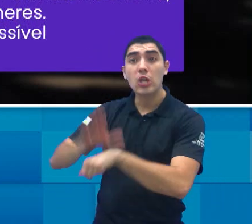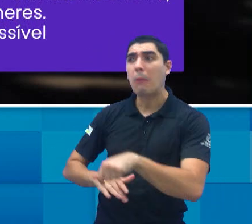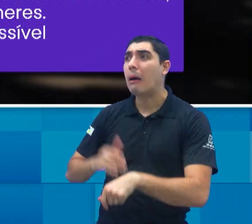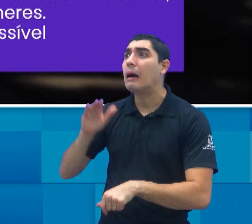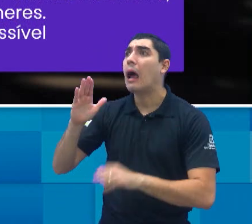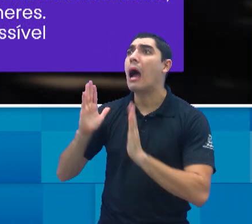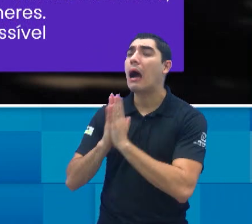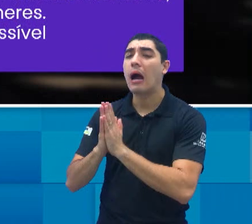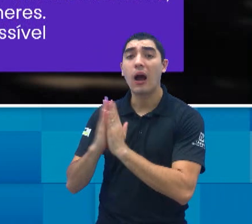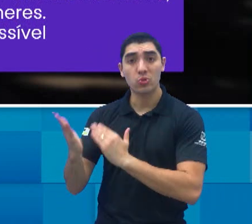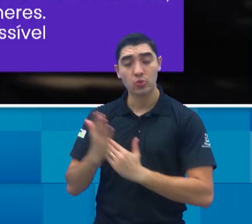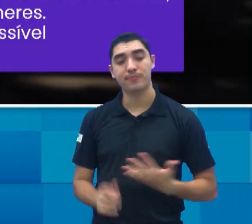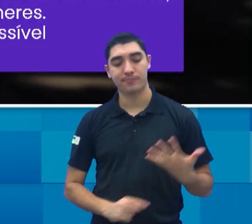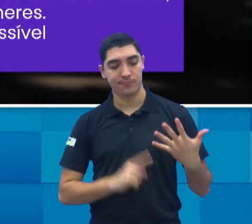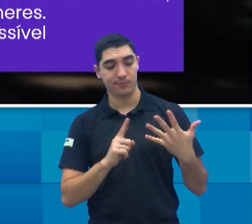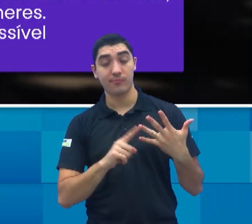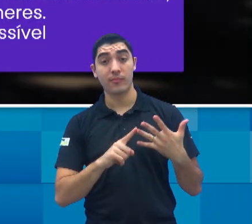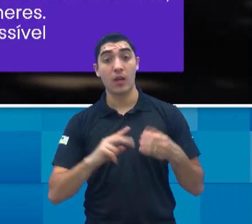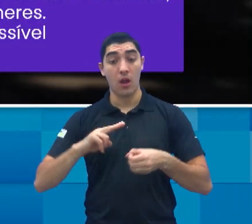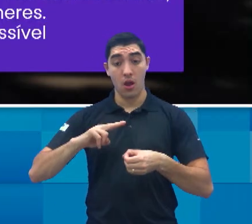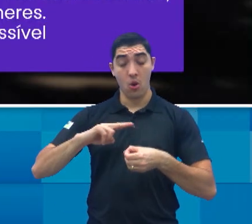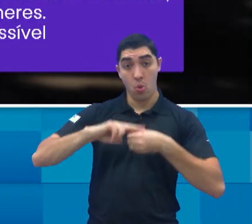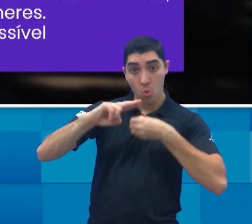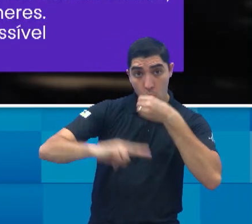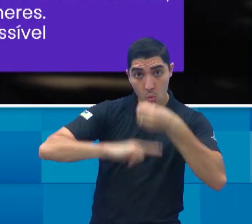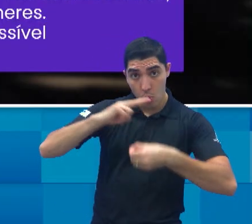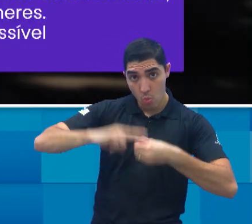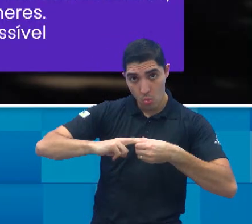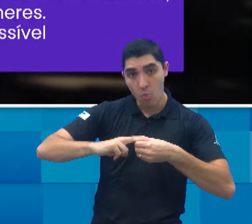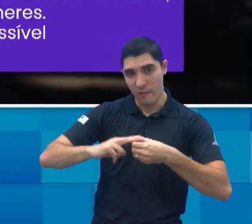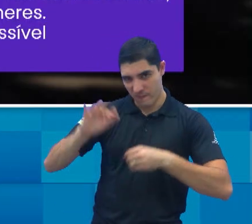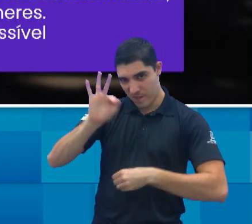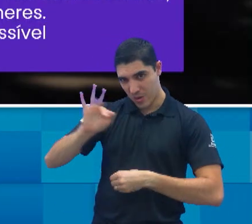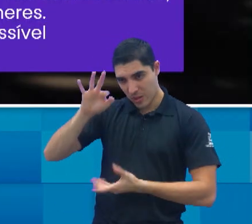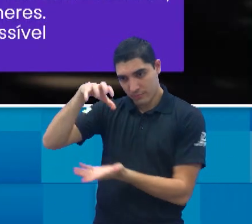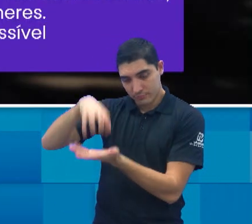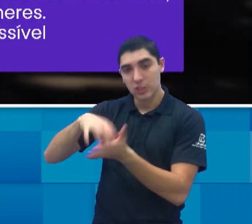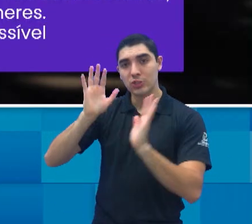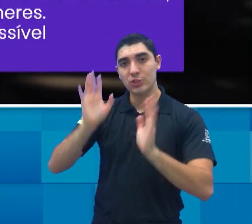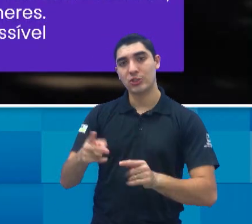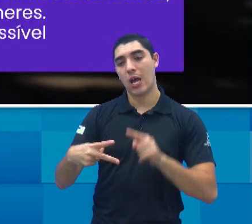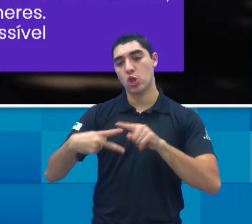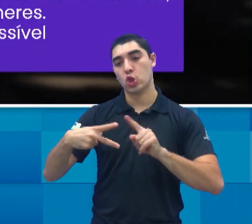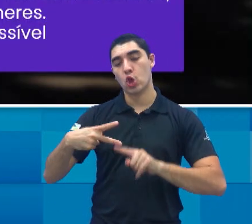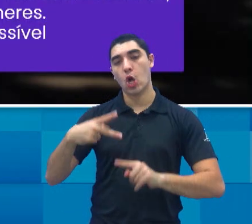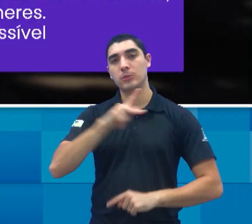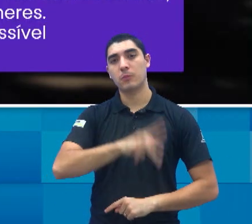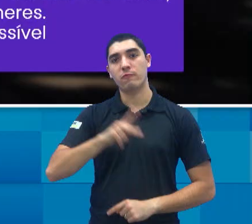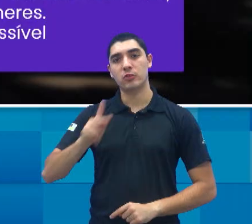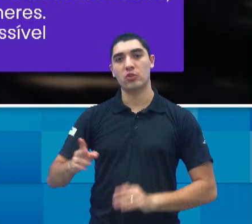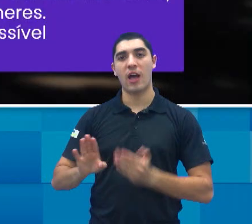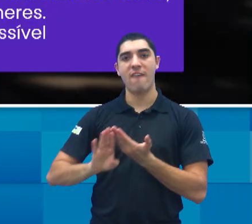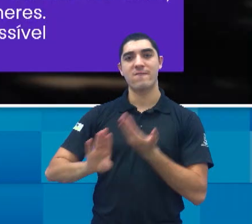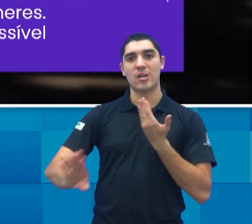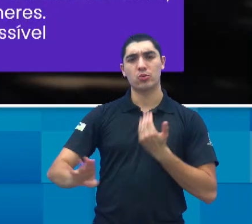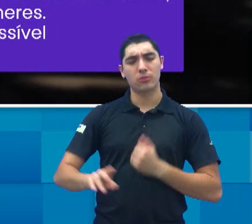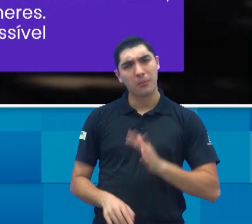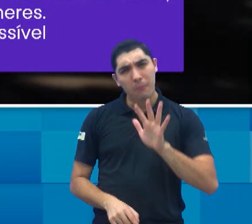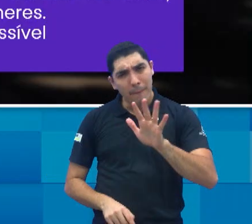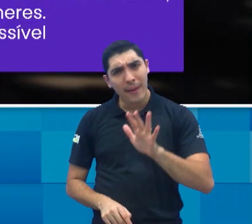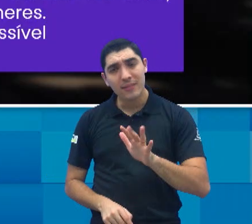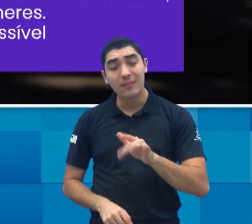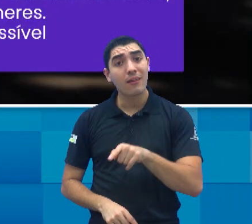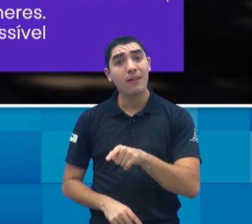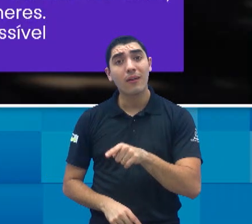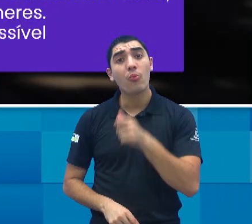Unesp afastou 2 professores depois da denúncia de assédio, mas veja, ainda não foi publicado